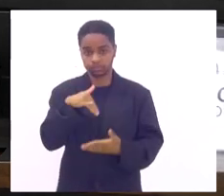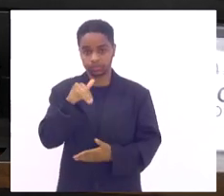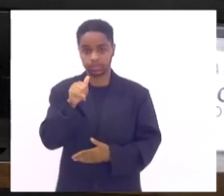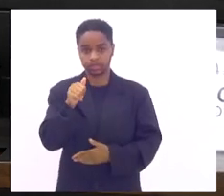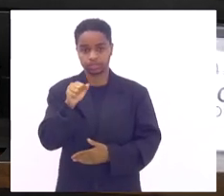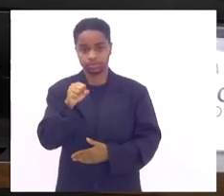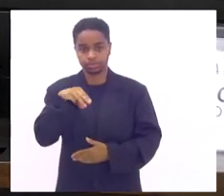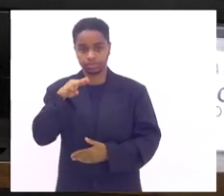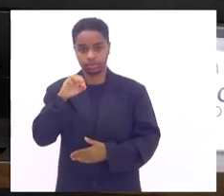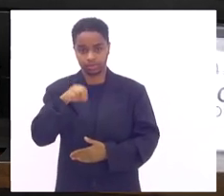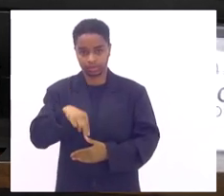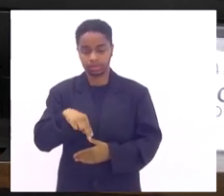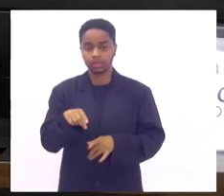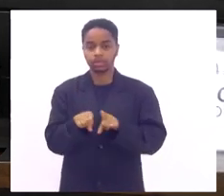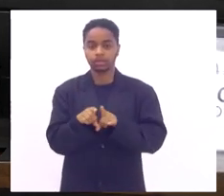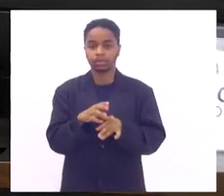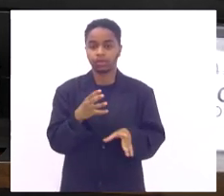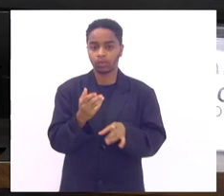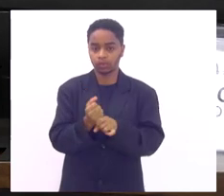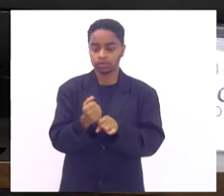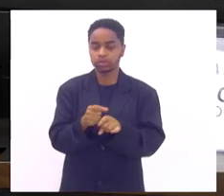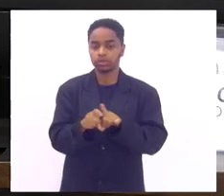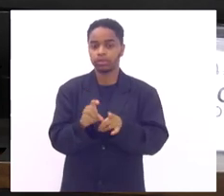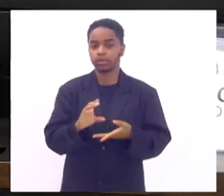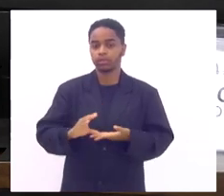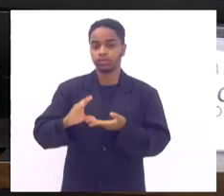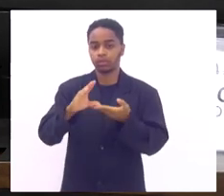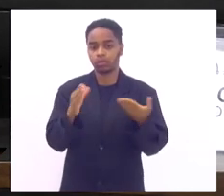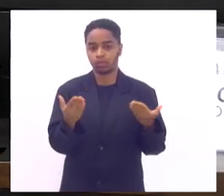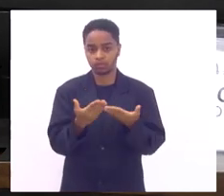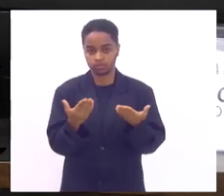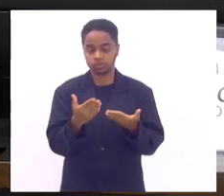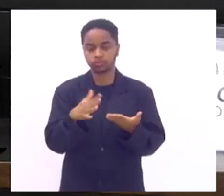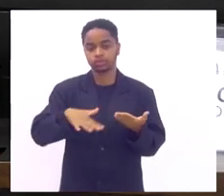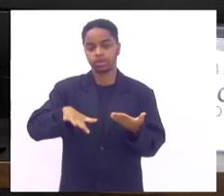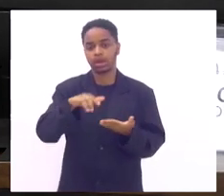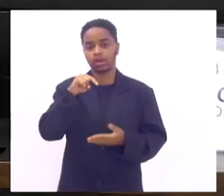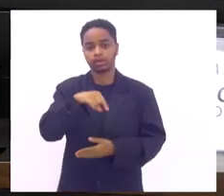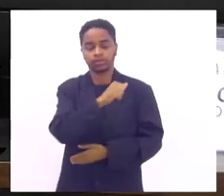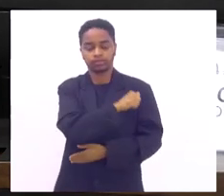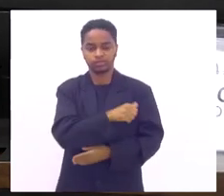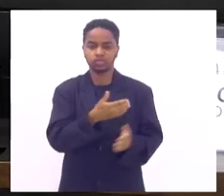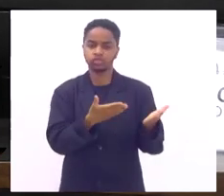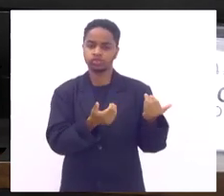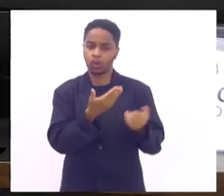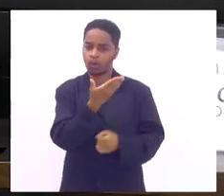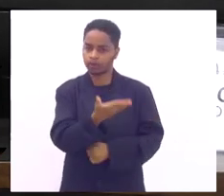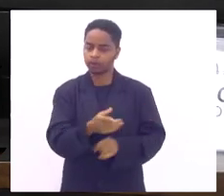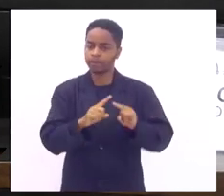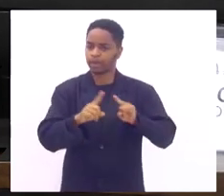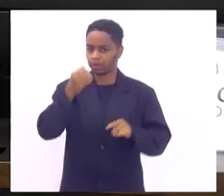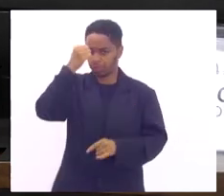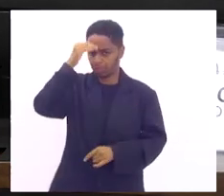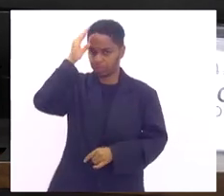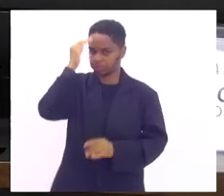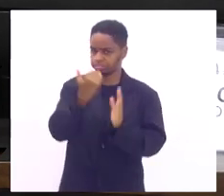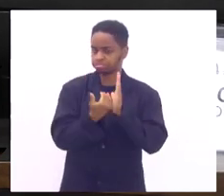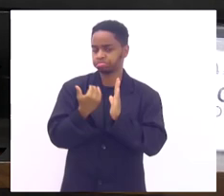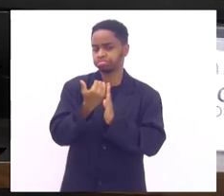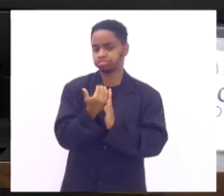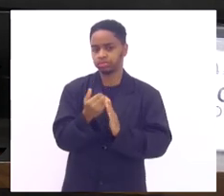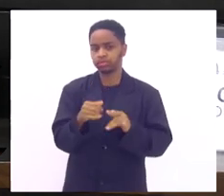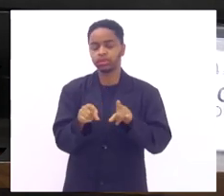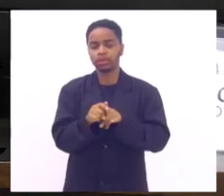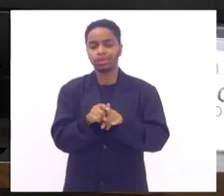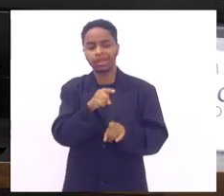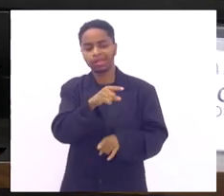conselheira também, hoje contadora geral do Estado do Rio de Janeiro, uma pessoa jovem, mas de conhecimento extenso, que não